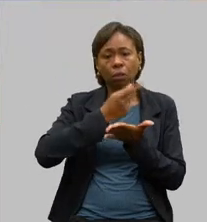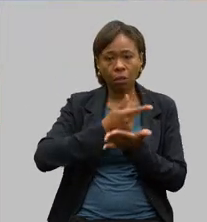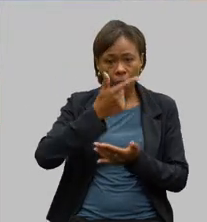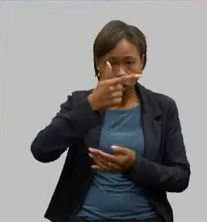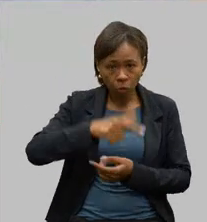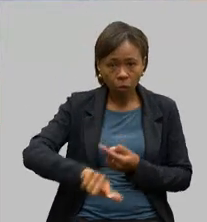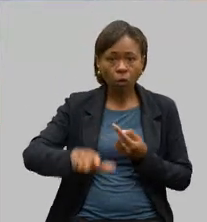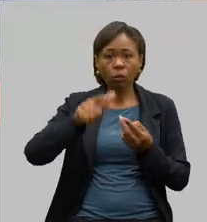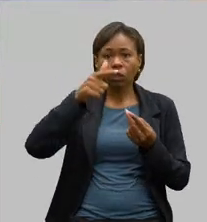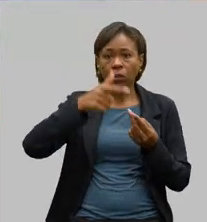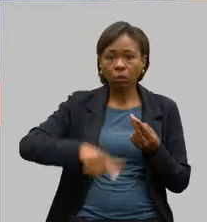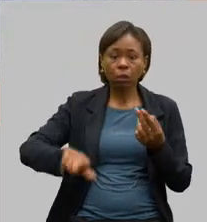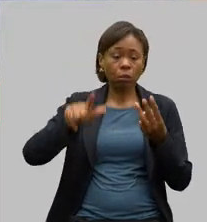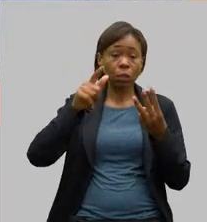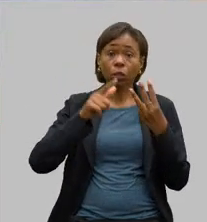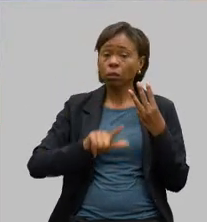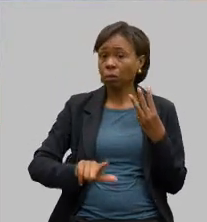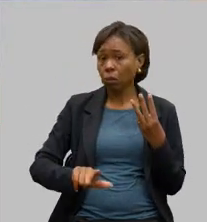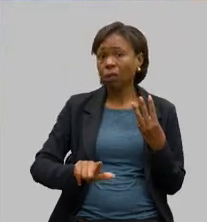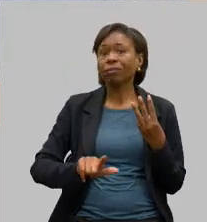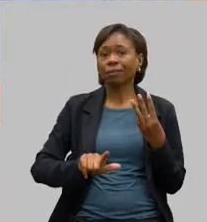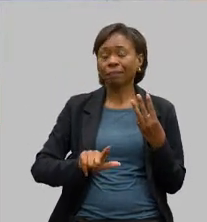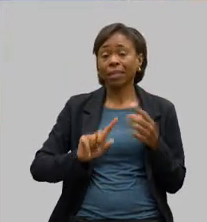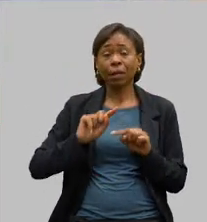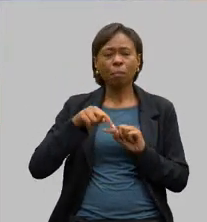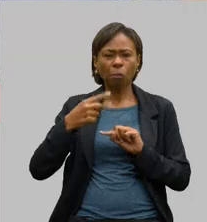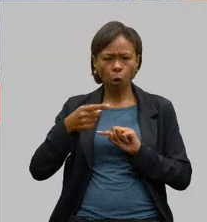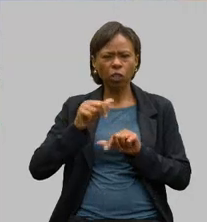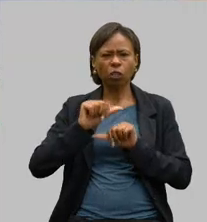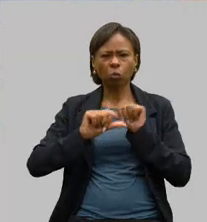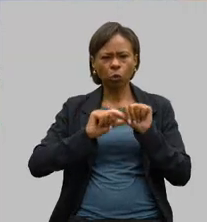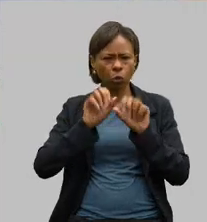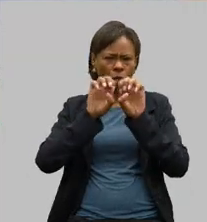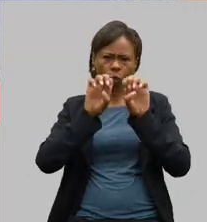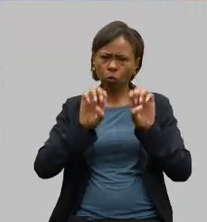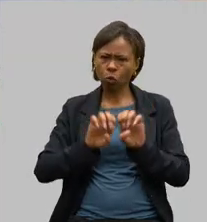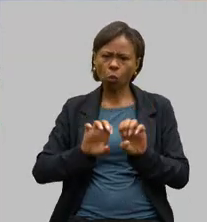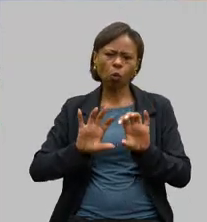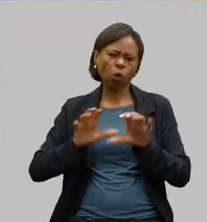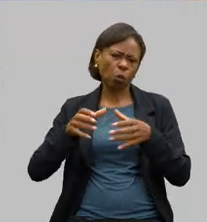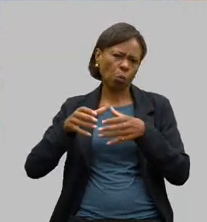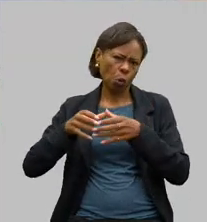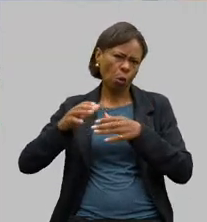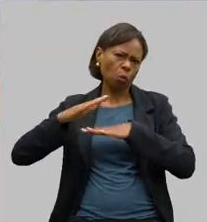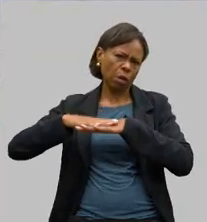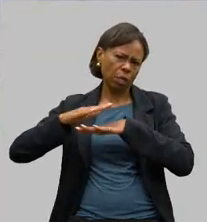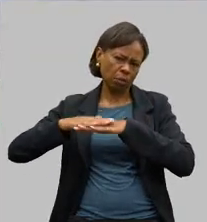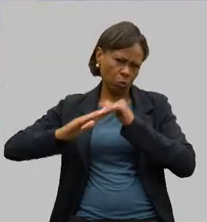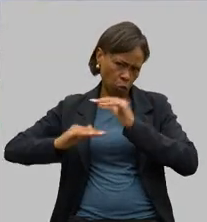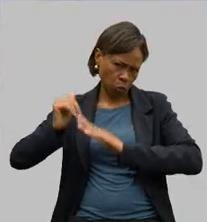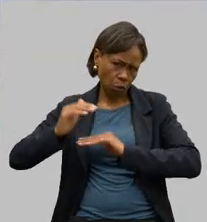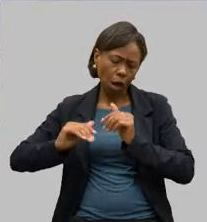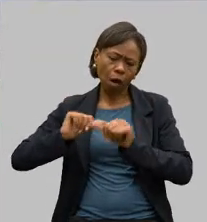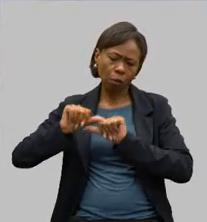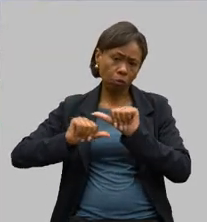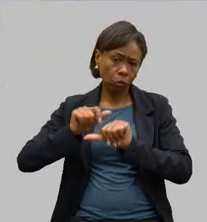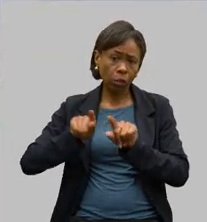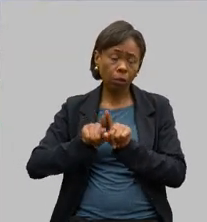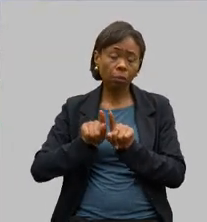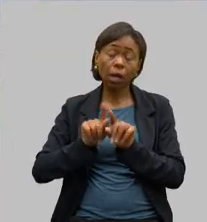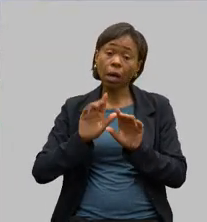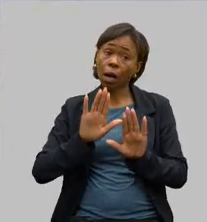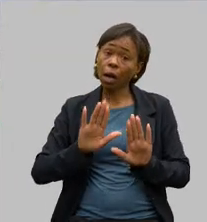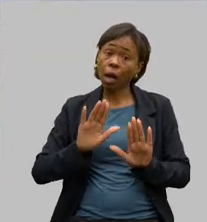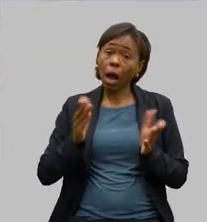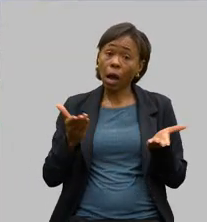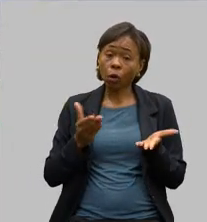vez até que mudamos todas as estruturas inclusive de pessoal e agora eh eu acredito que com o descentra